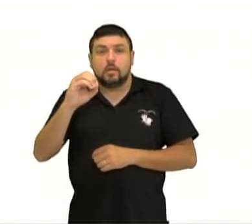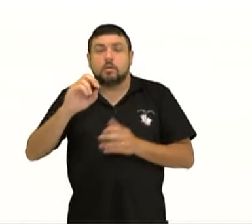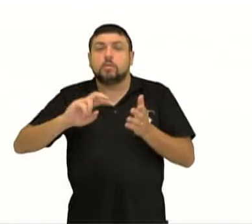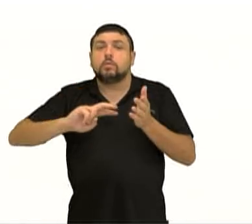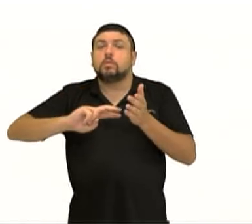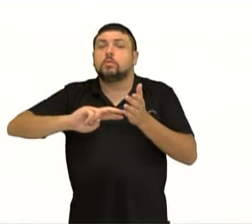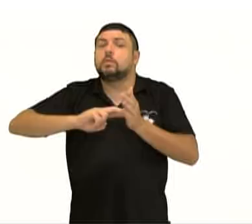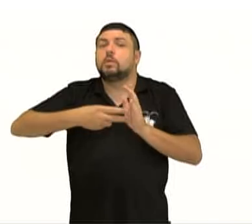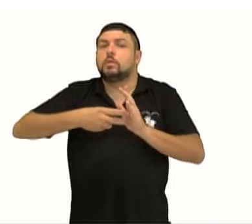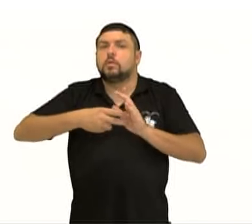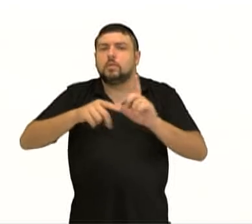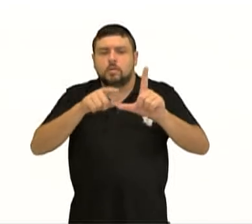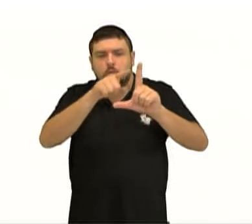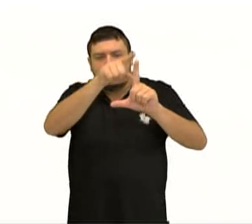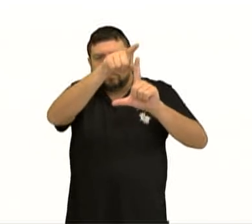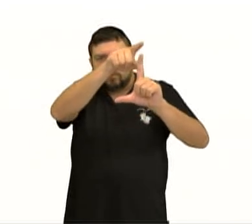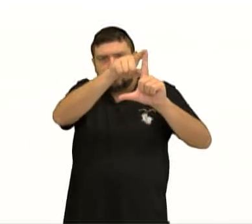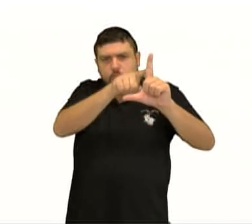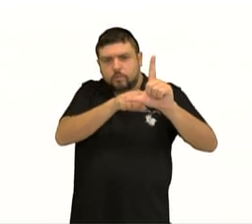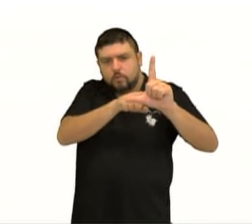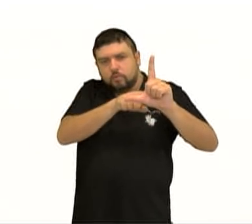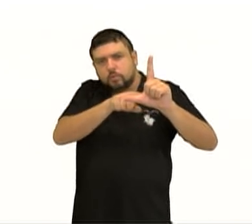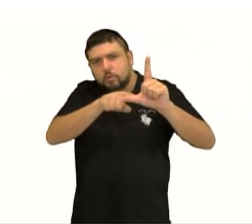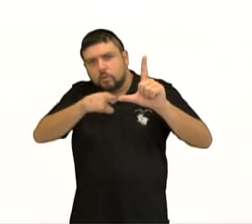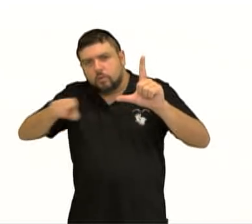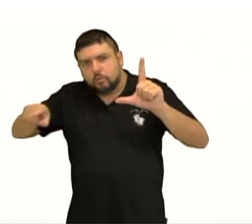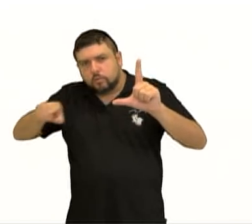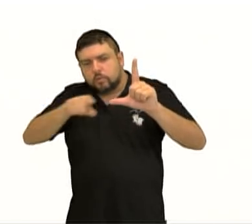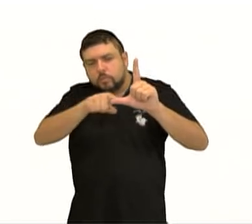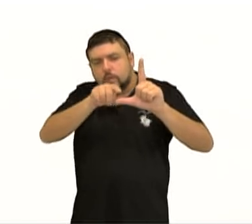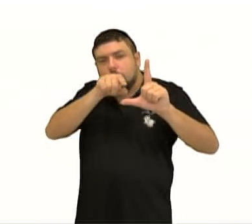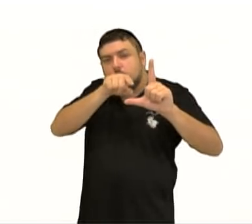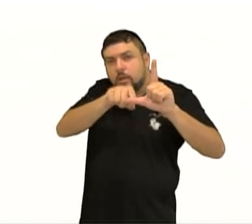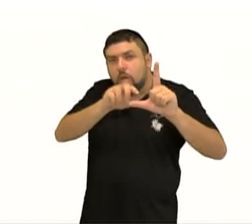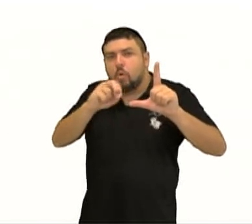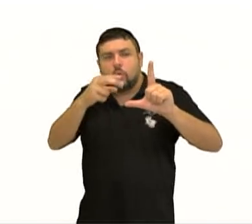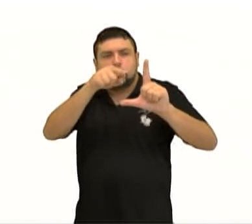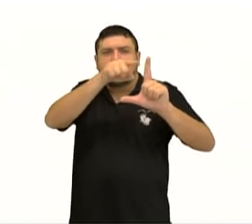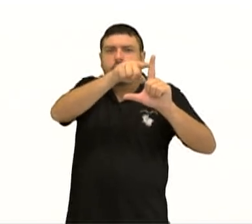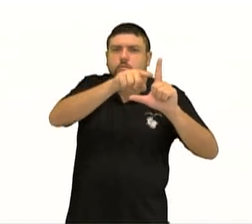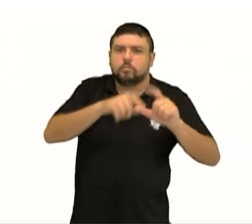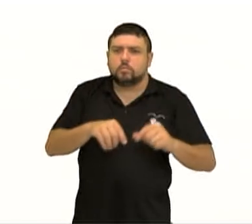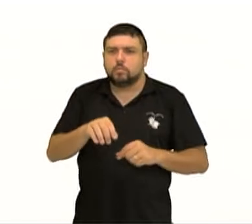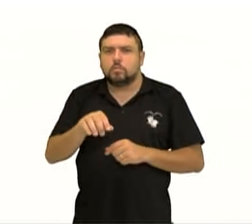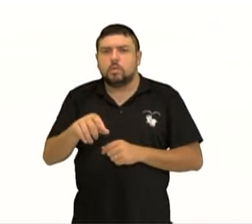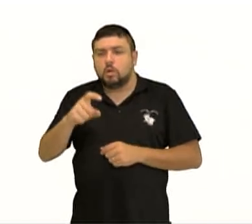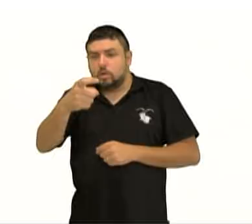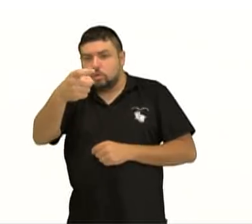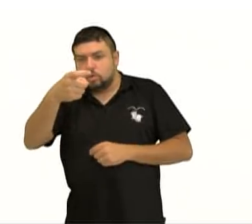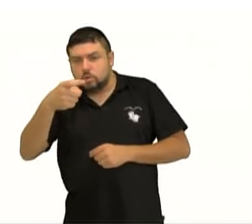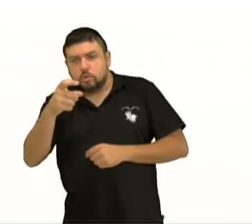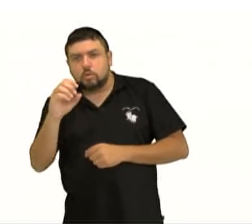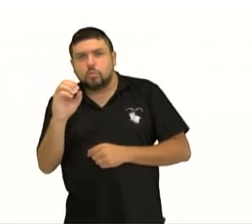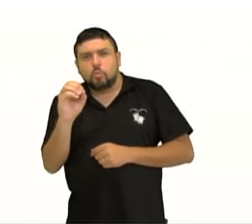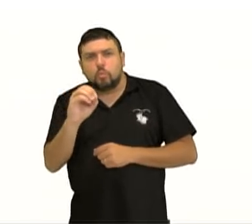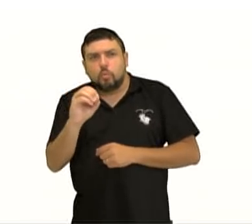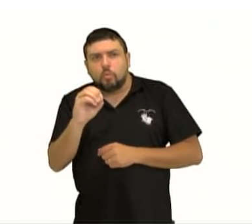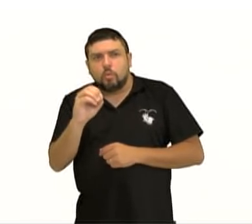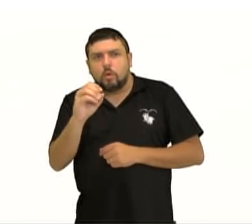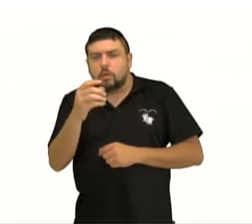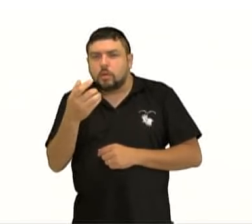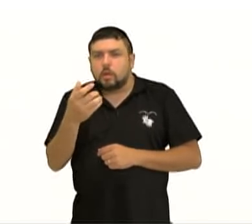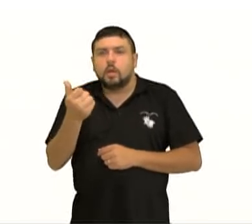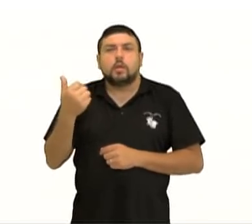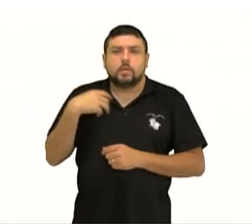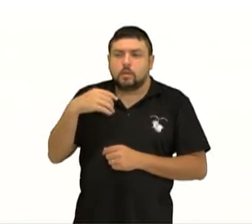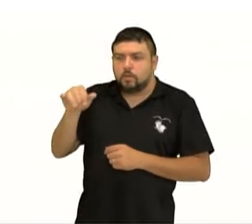vai ficar em cima do outro eixo, né? Não tenho informação para eixo x, mas tenho informação para eixo y, por isso o